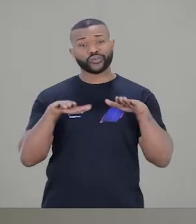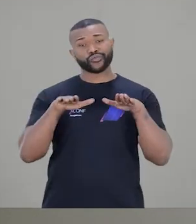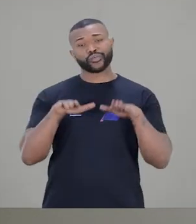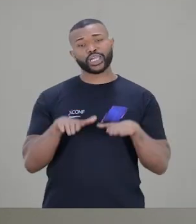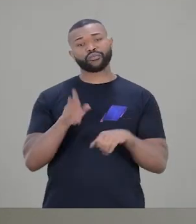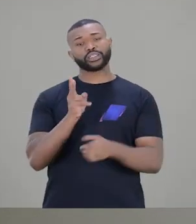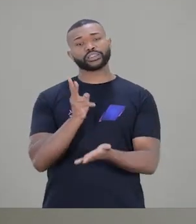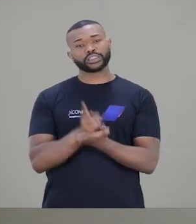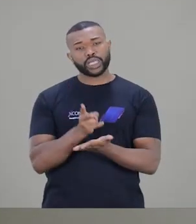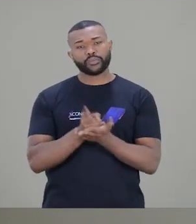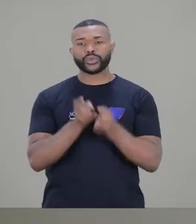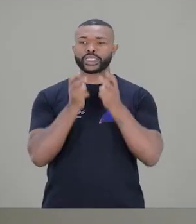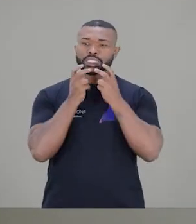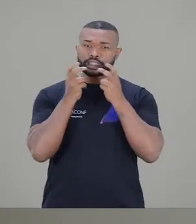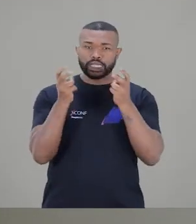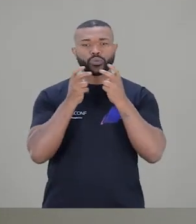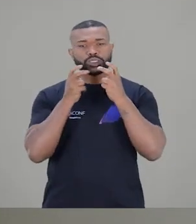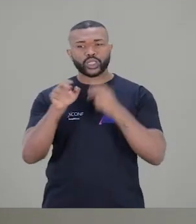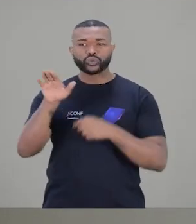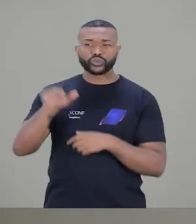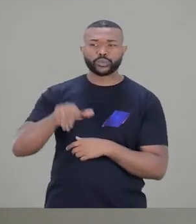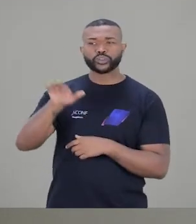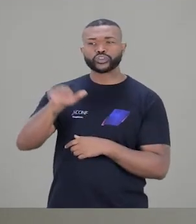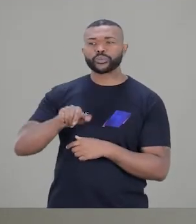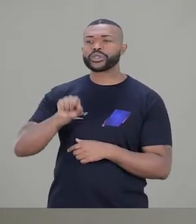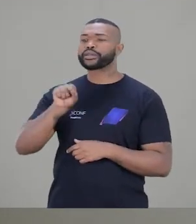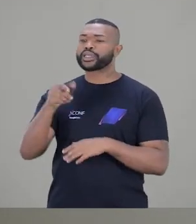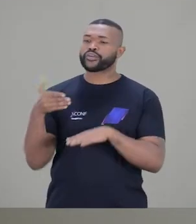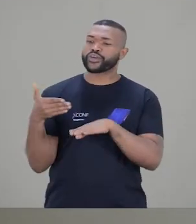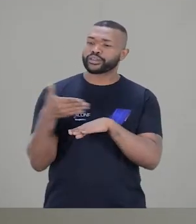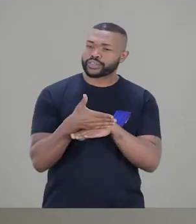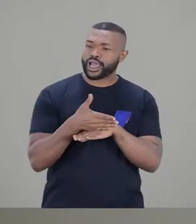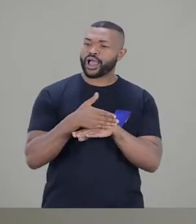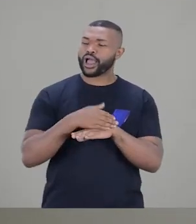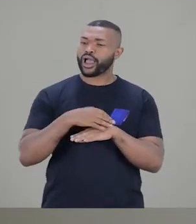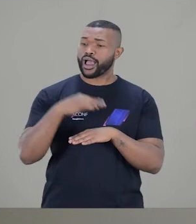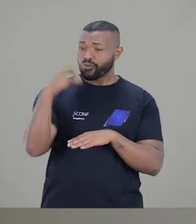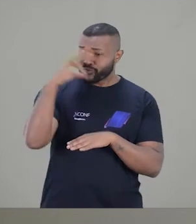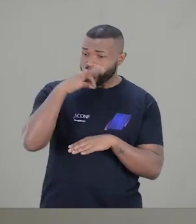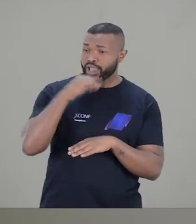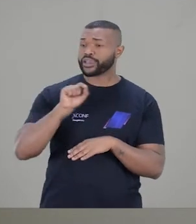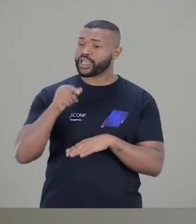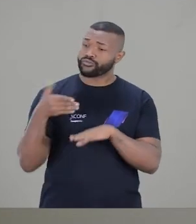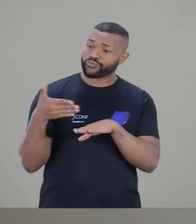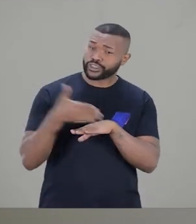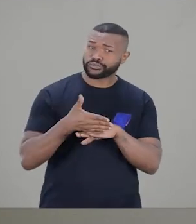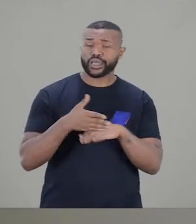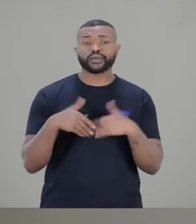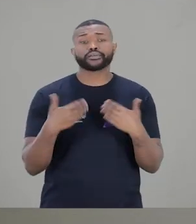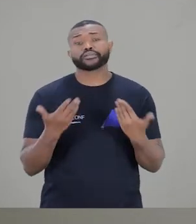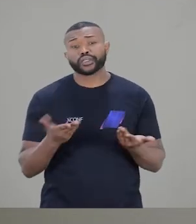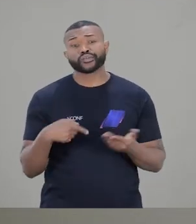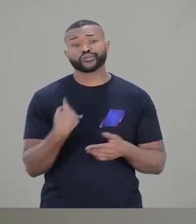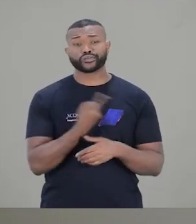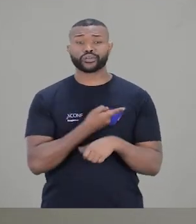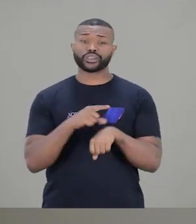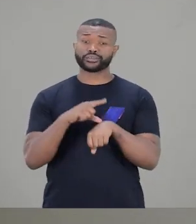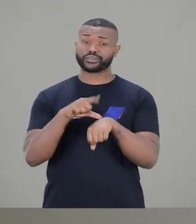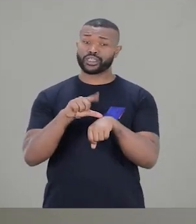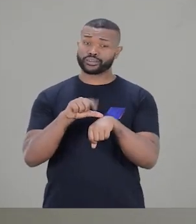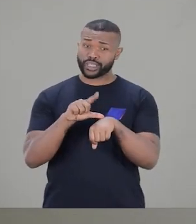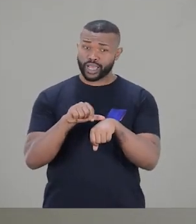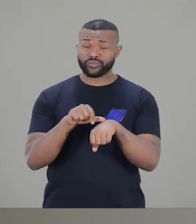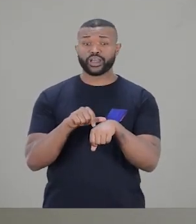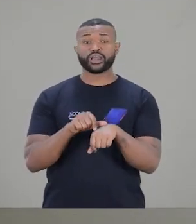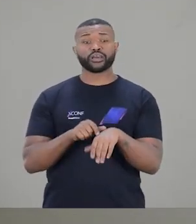ali na porta, sempre gritando, sempre chamando o pessoal. Ah, quem que vai entrar na van? Quem não vai entrar? Com isso a gente sempre atrasava.